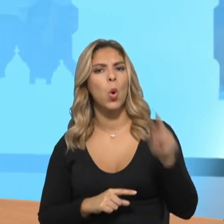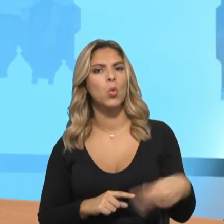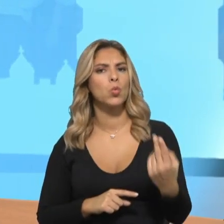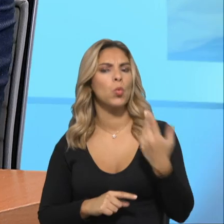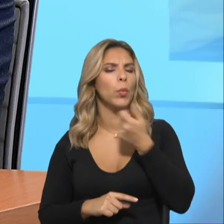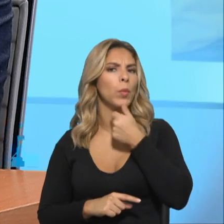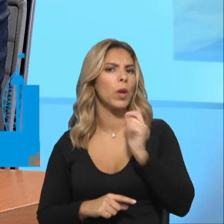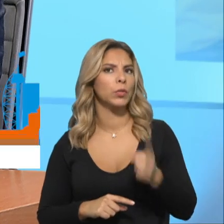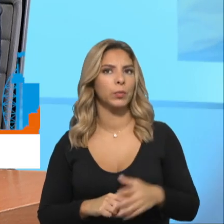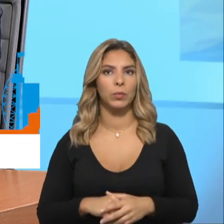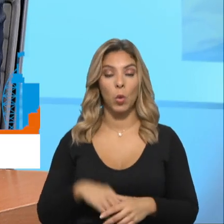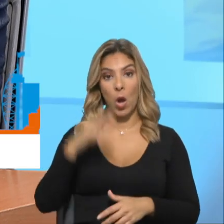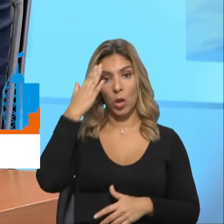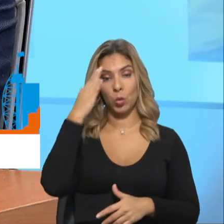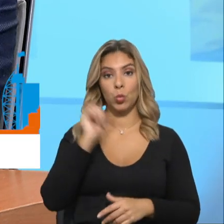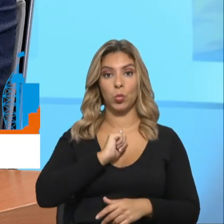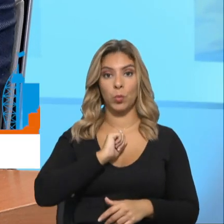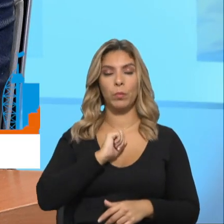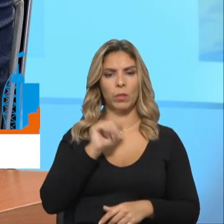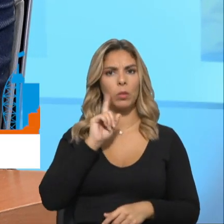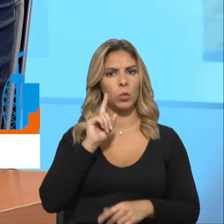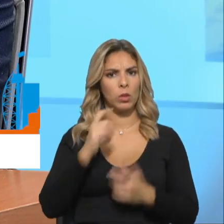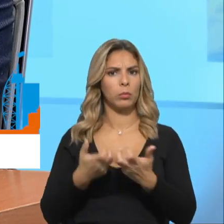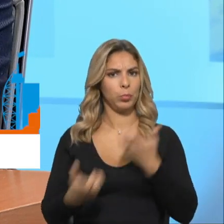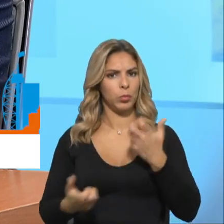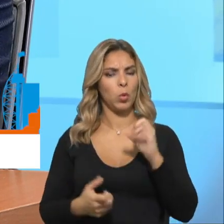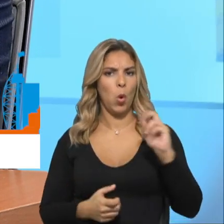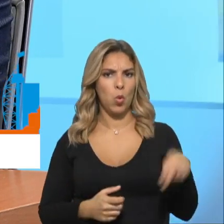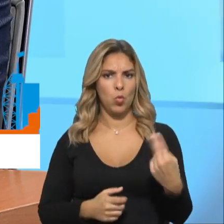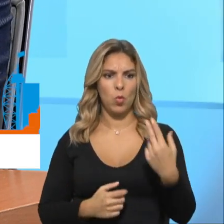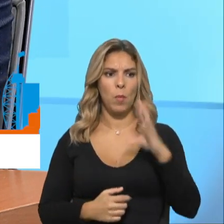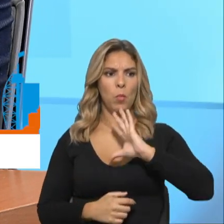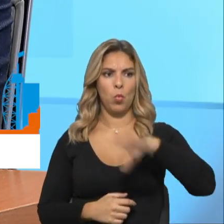atualmente? Olha, eu acho que tem um lugar ainda bastante relevante no mundo inteiro.